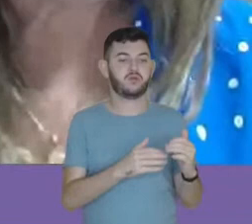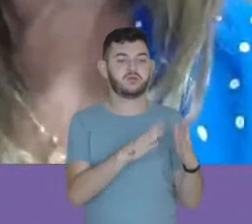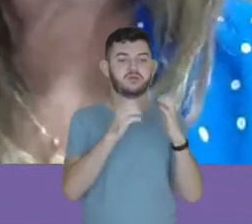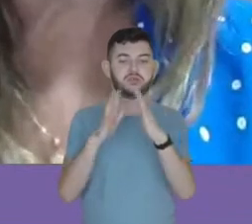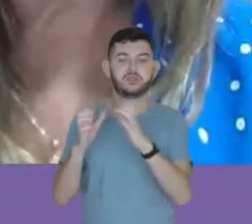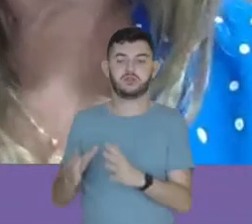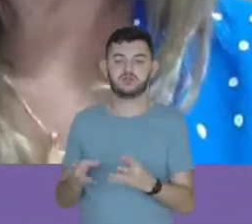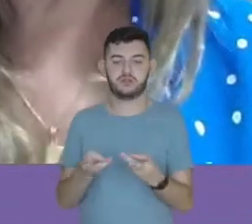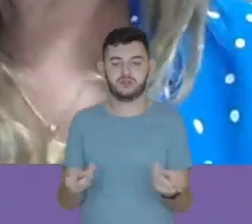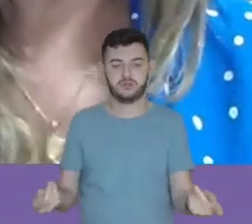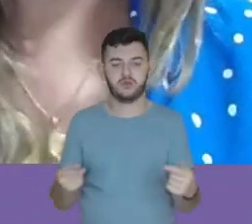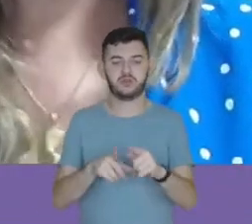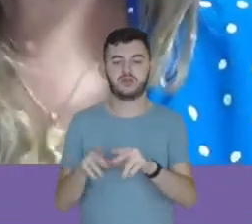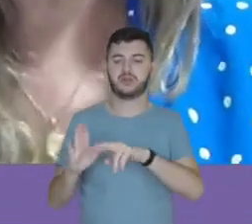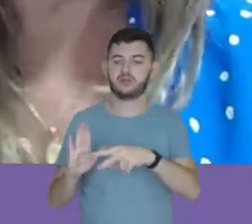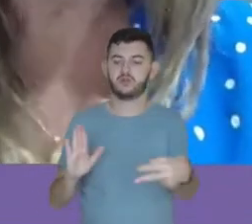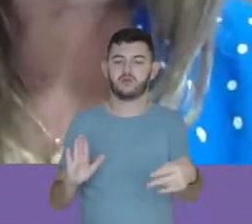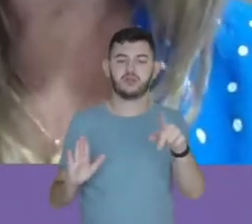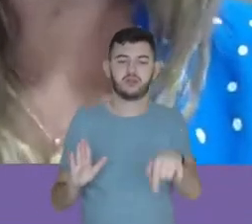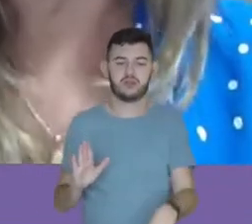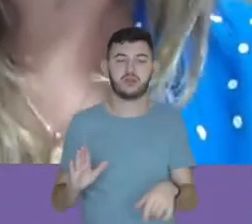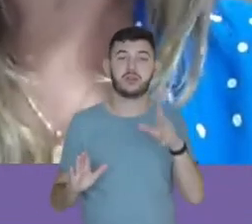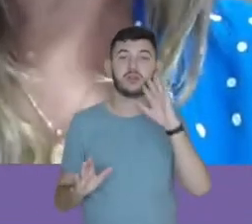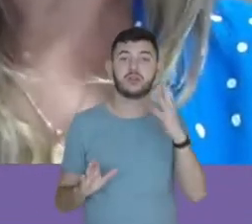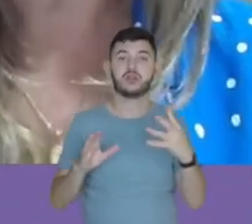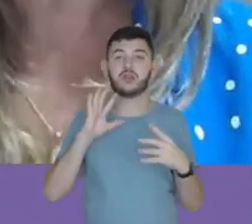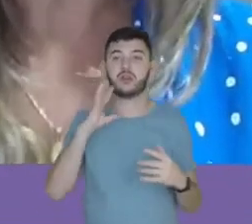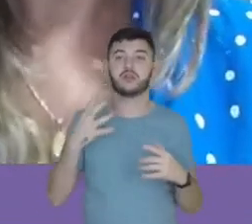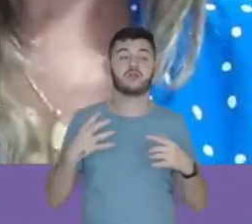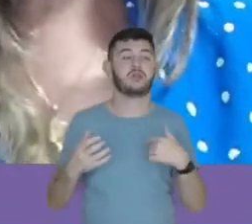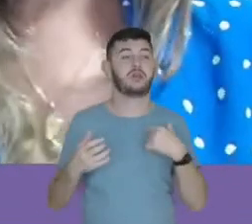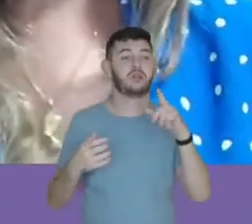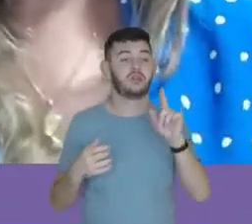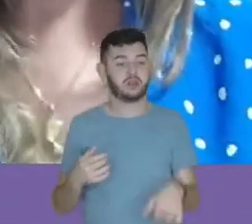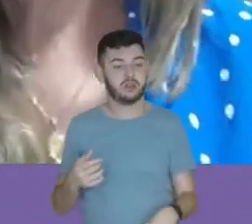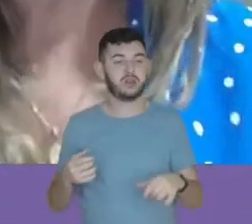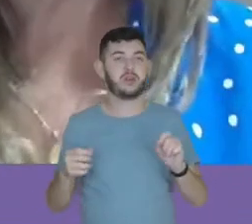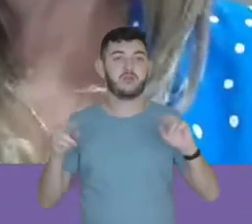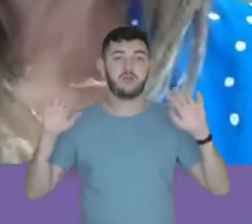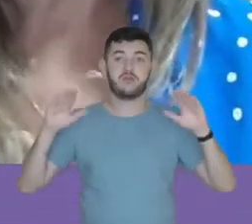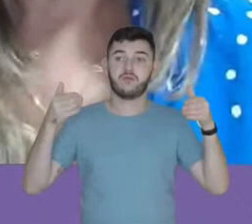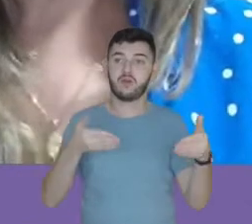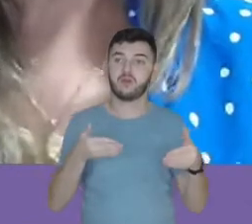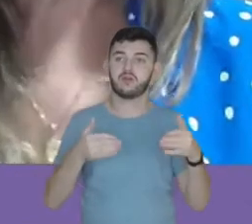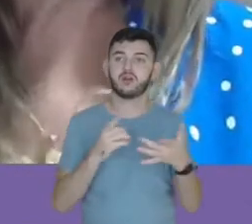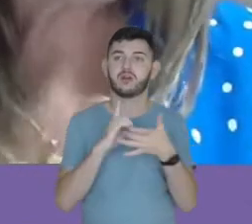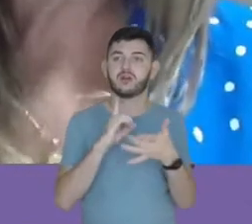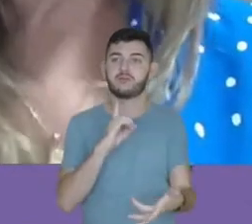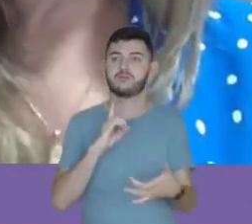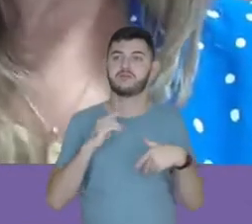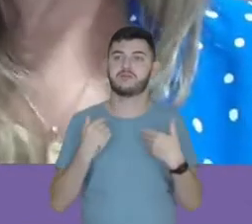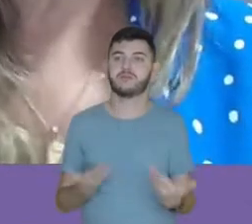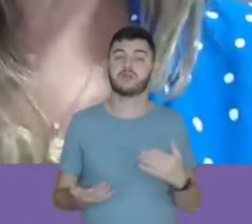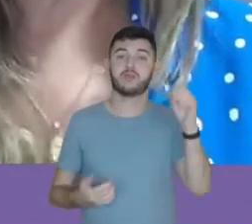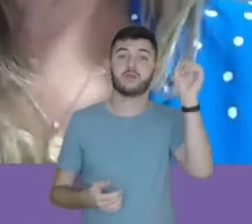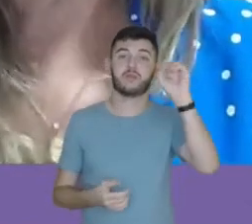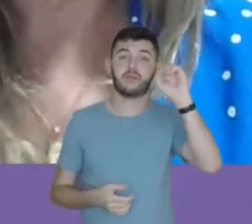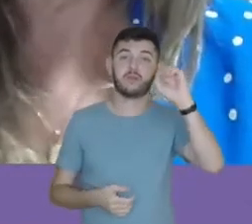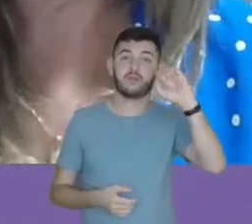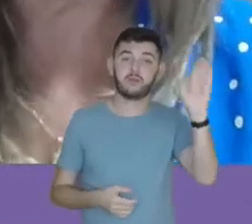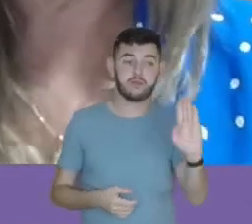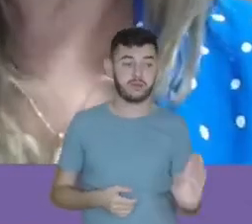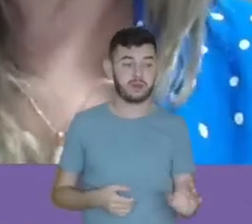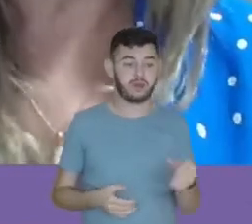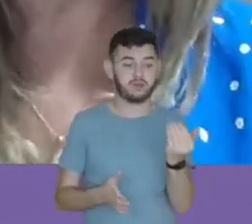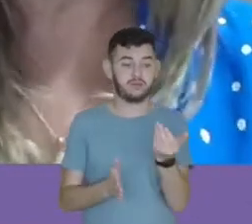quais as consequências desse desmonte. Fruto dessa visão capacitista, o Brasil passa, então, a perder em termos do